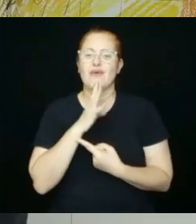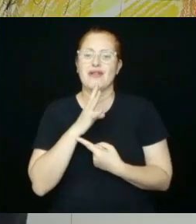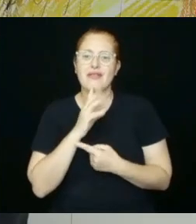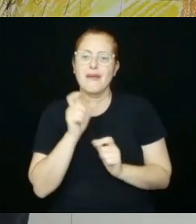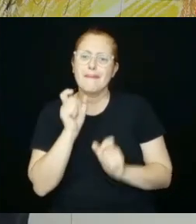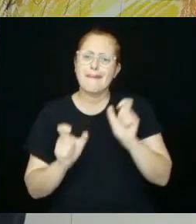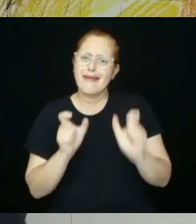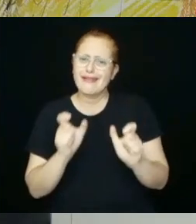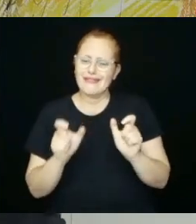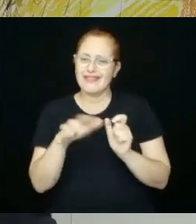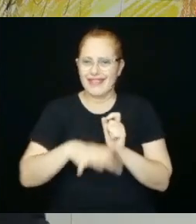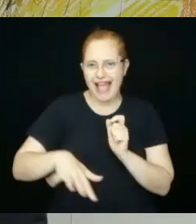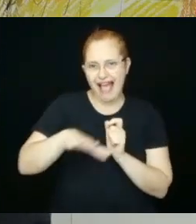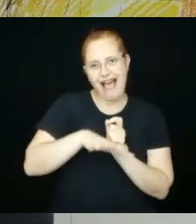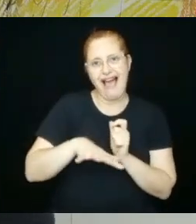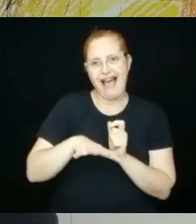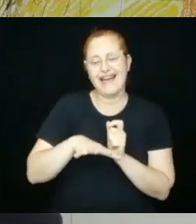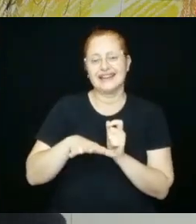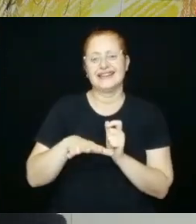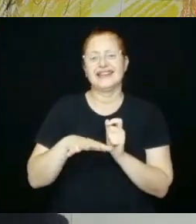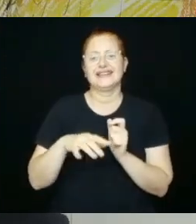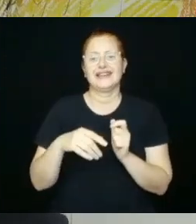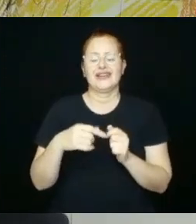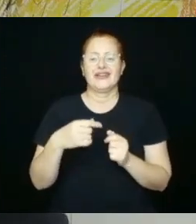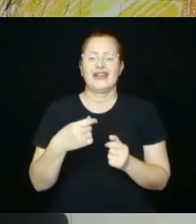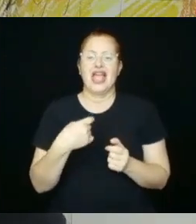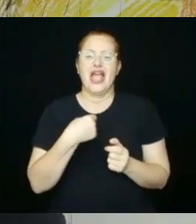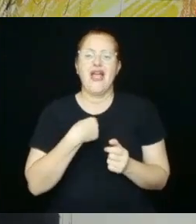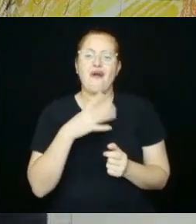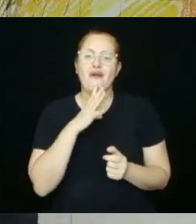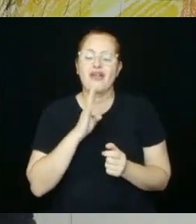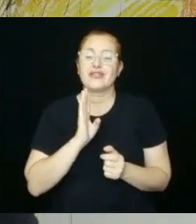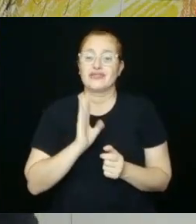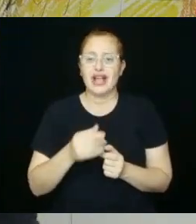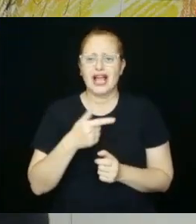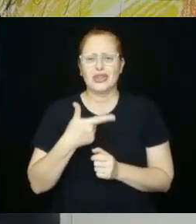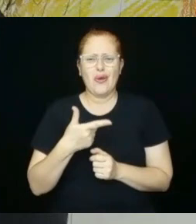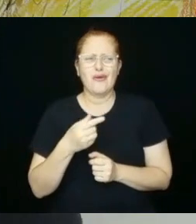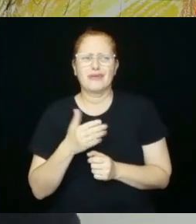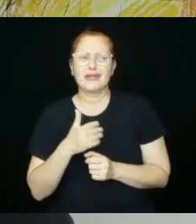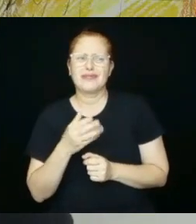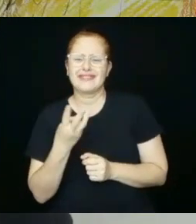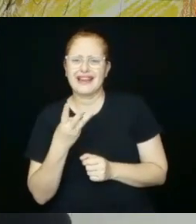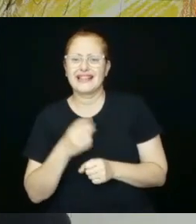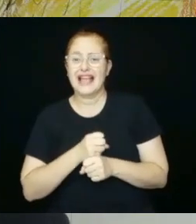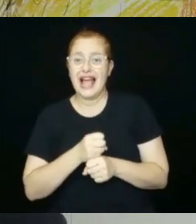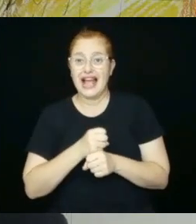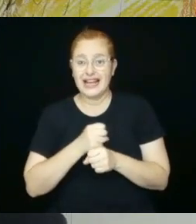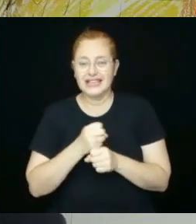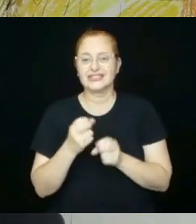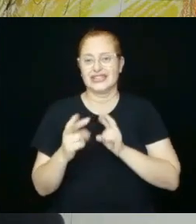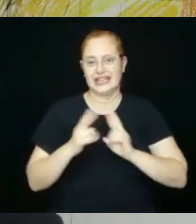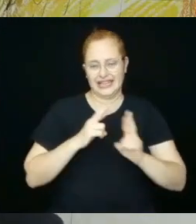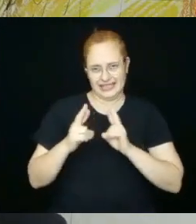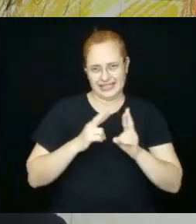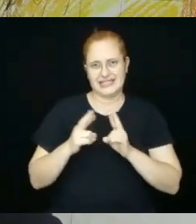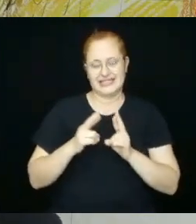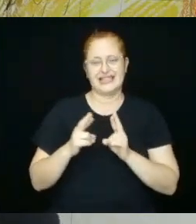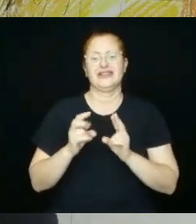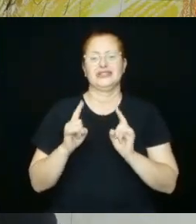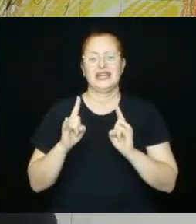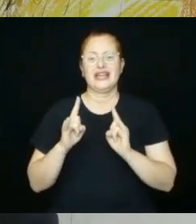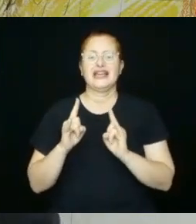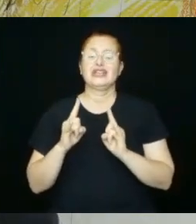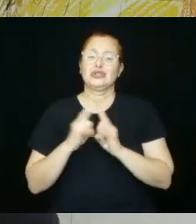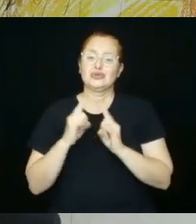pessoas no meio, assim como tu, assim, faz uns 2 anos e pouco que a gente se conhece, da relação lá do ateliê Errante no